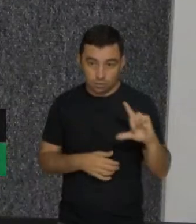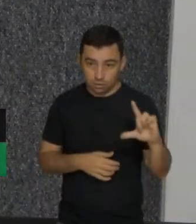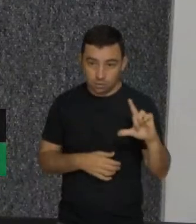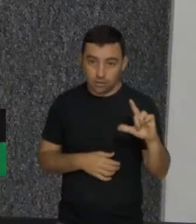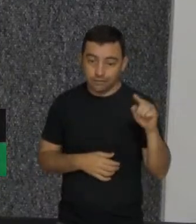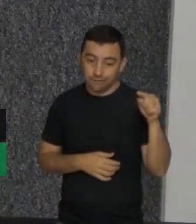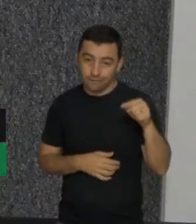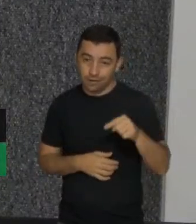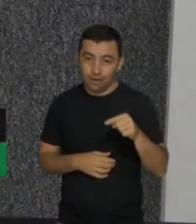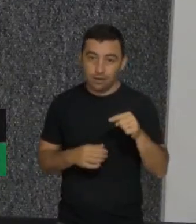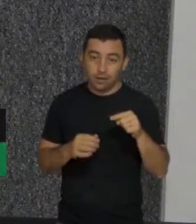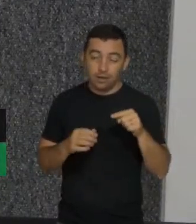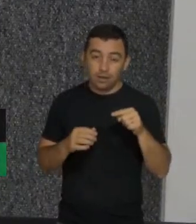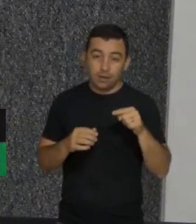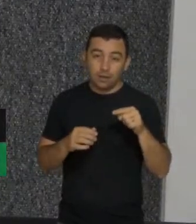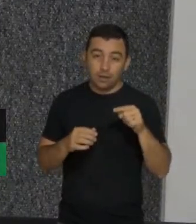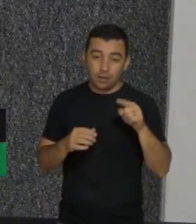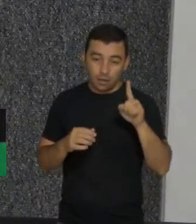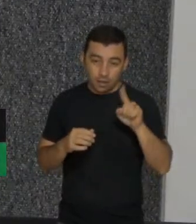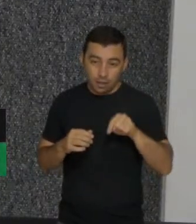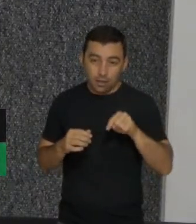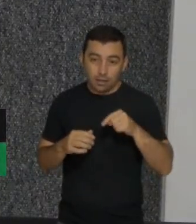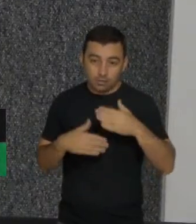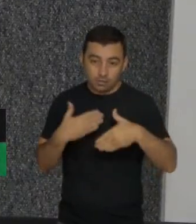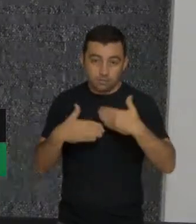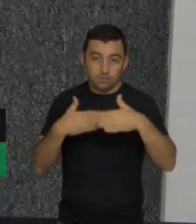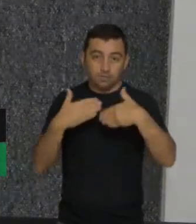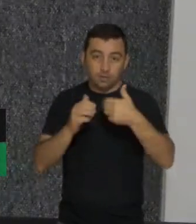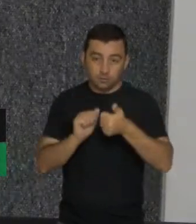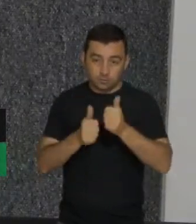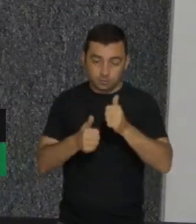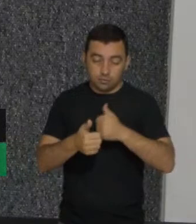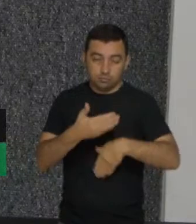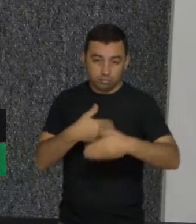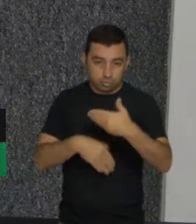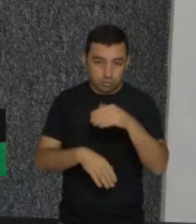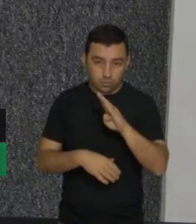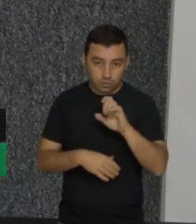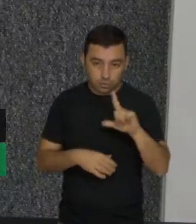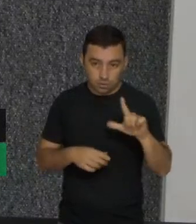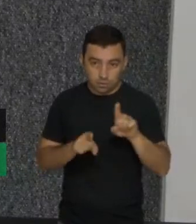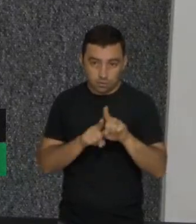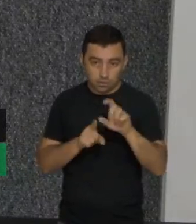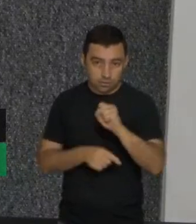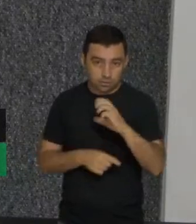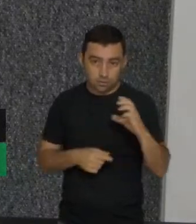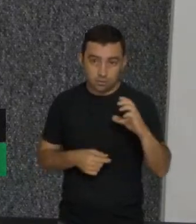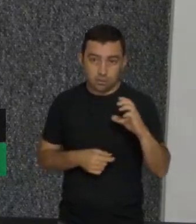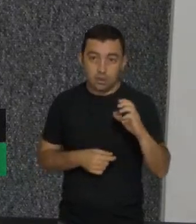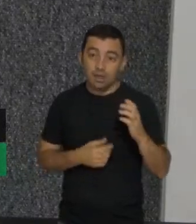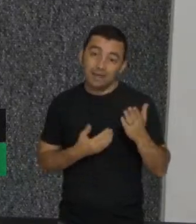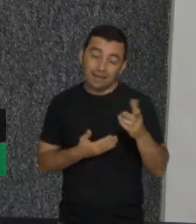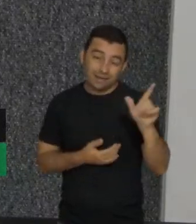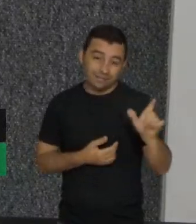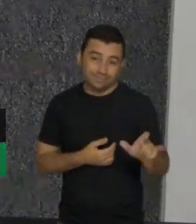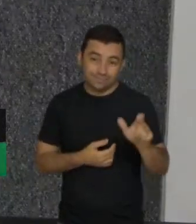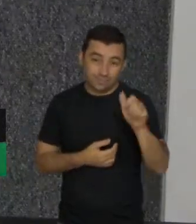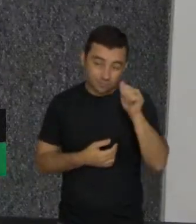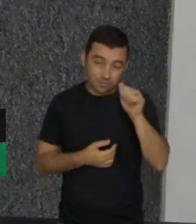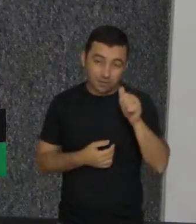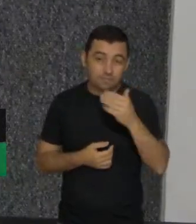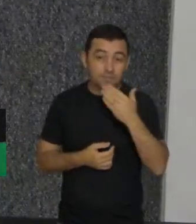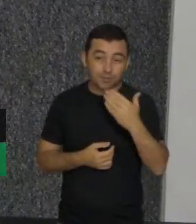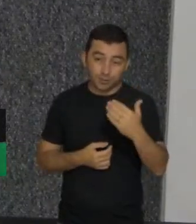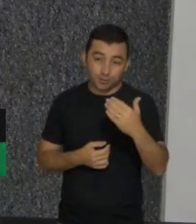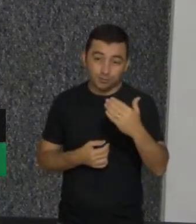uma apresentação sobre desenvolvimento do paradesporto em Blumenau e Santa Catarina Ela pediu para transferir para uma